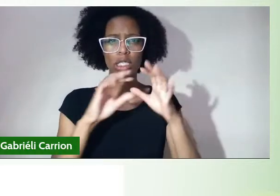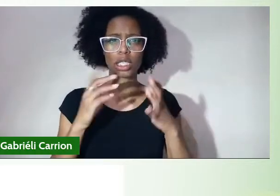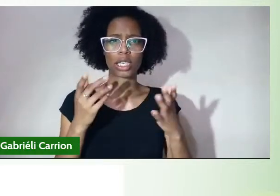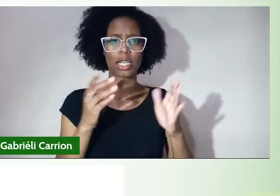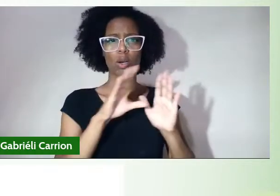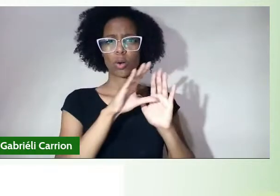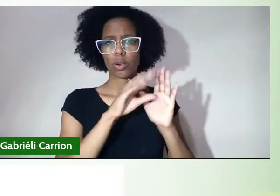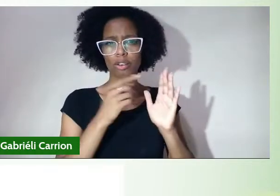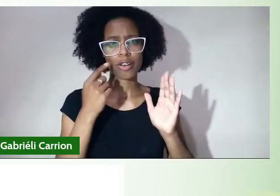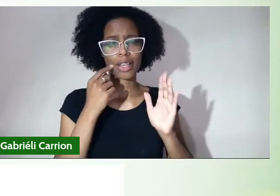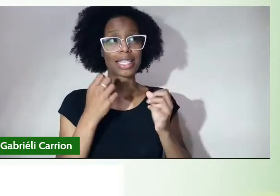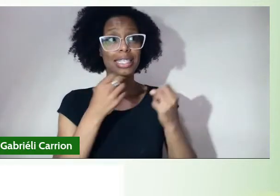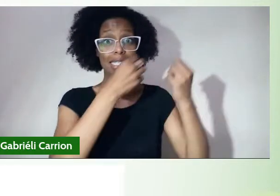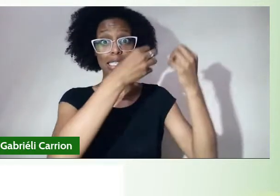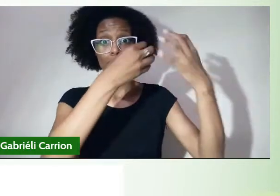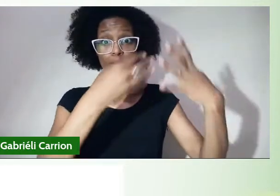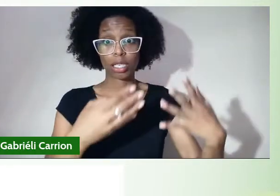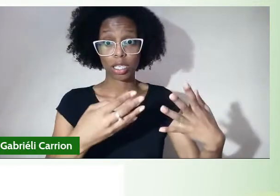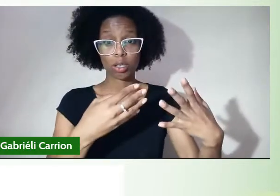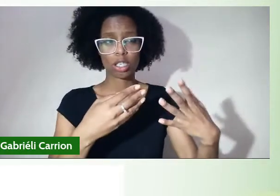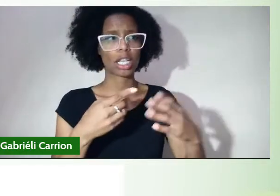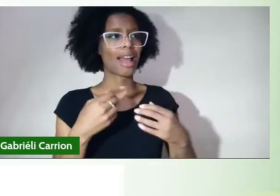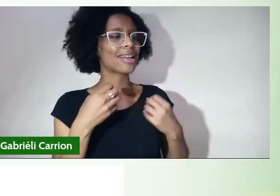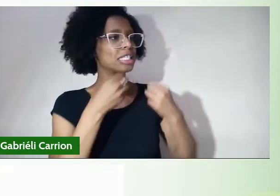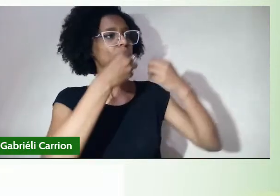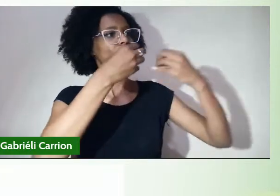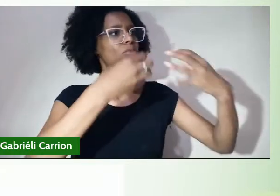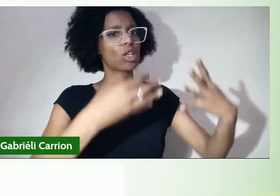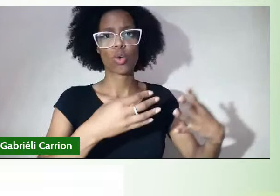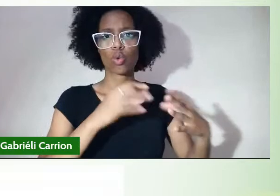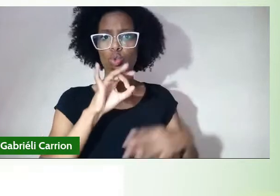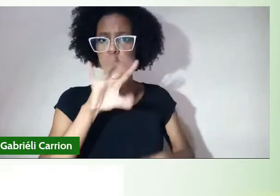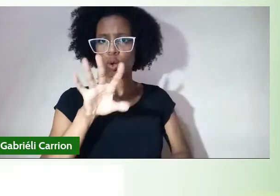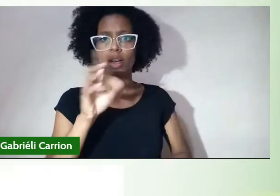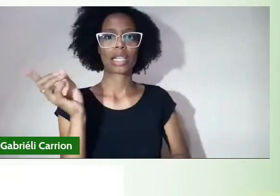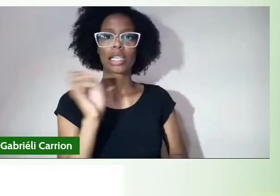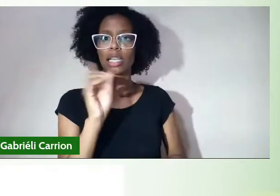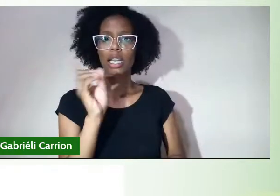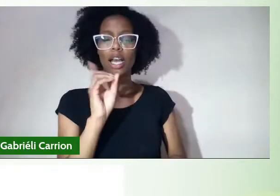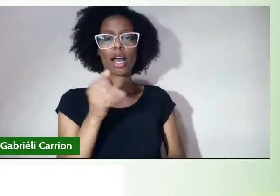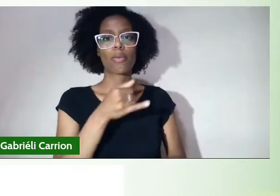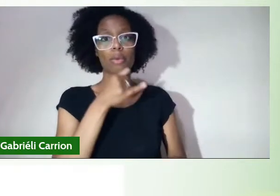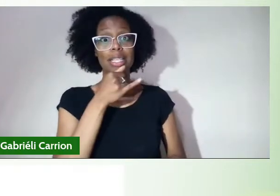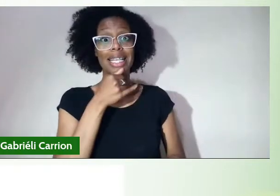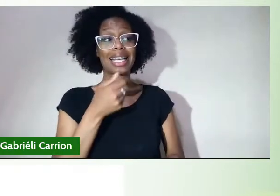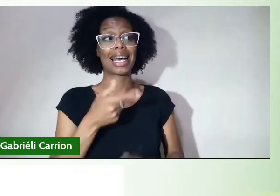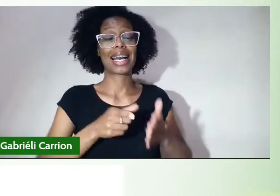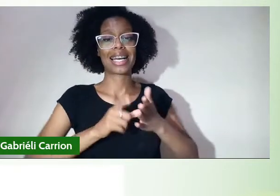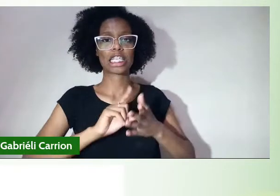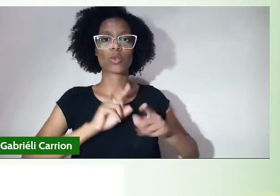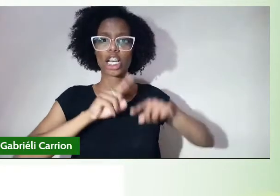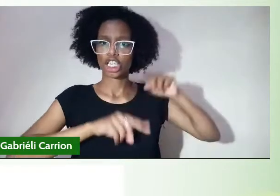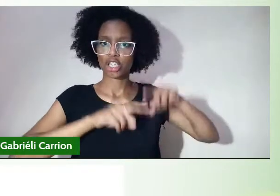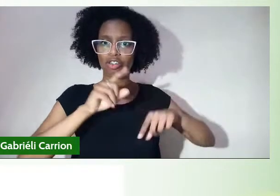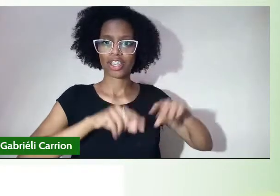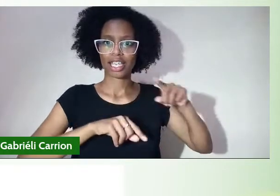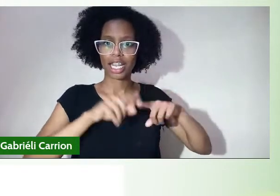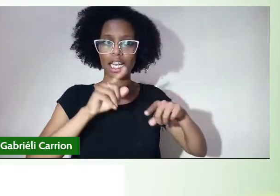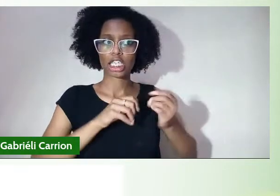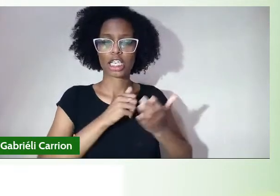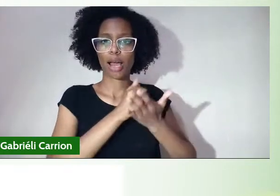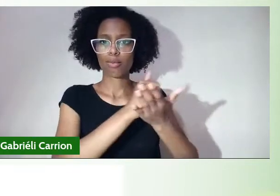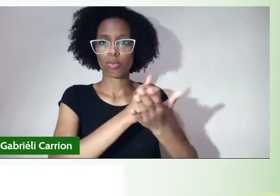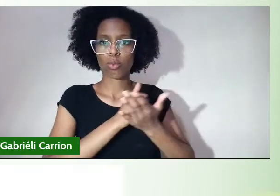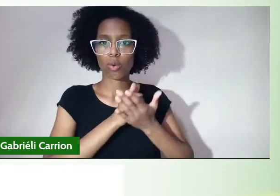uma aula, eu não apresento um conceito pronto e dado. Eu faço, por exemplo, uma atividade colaborativa em que eles utilizam